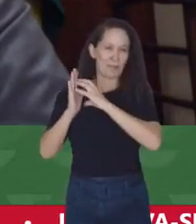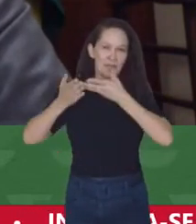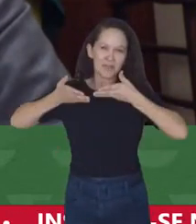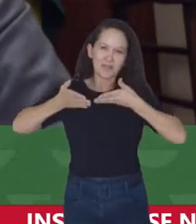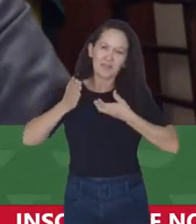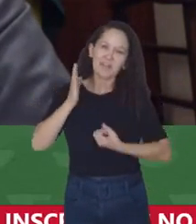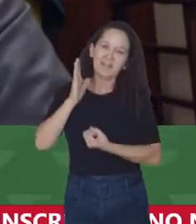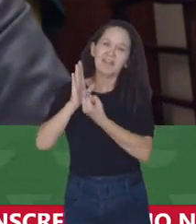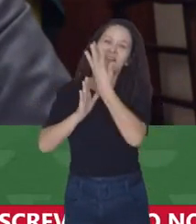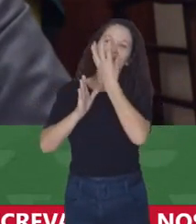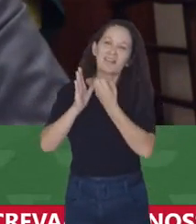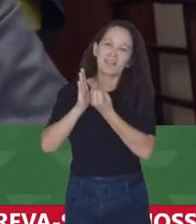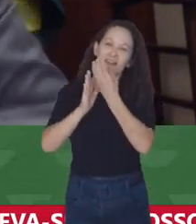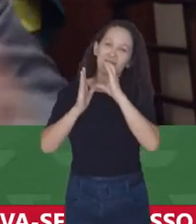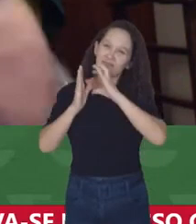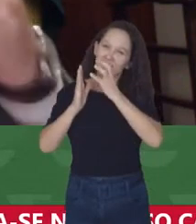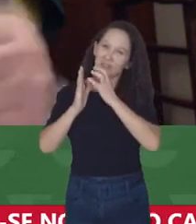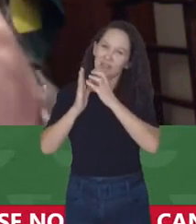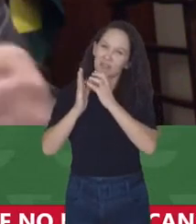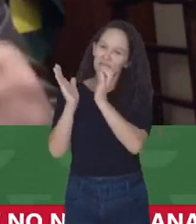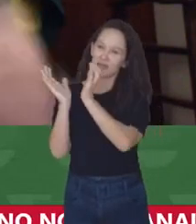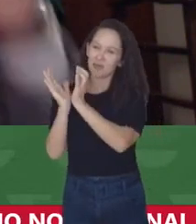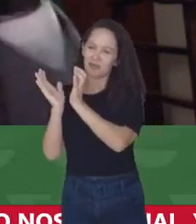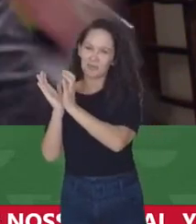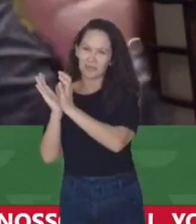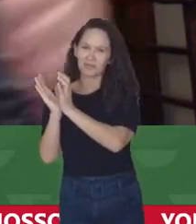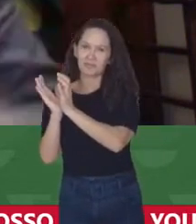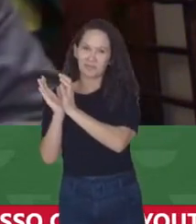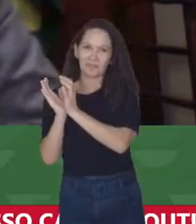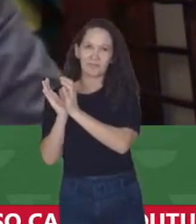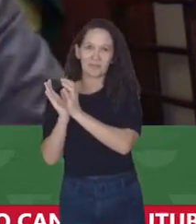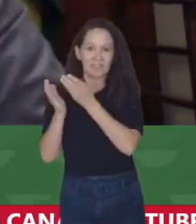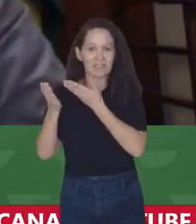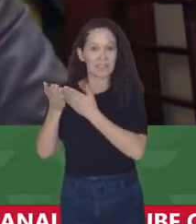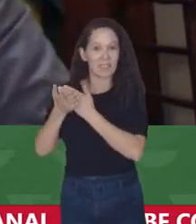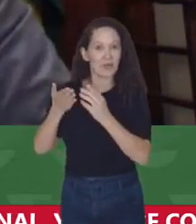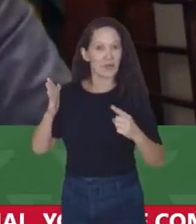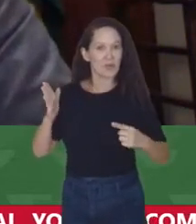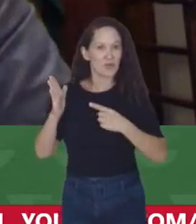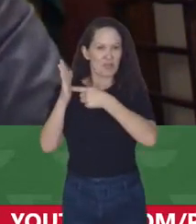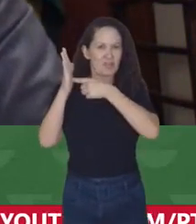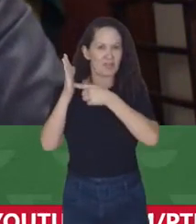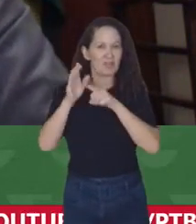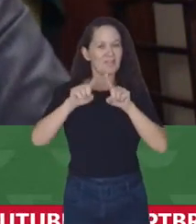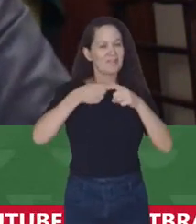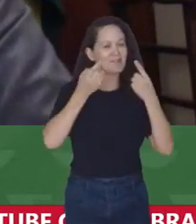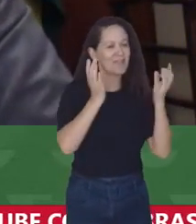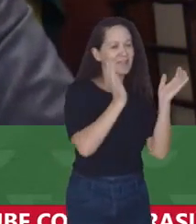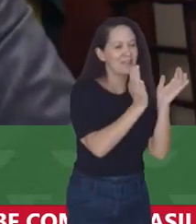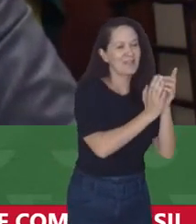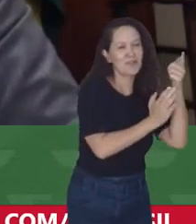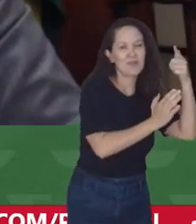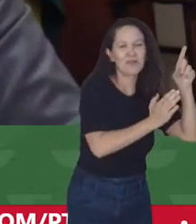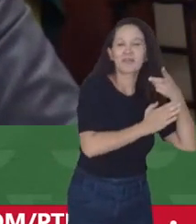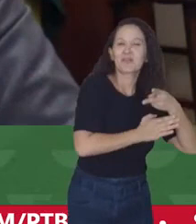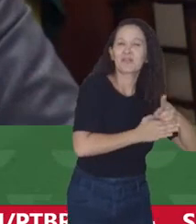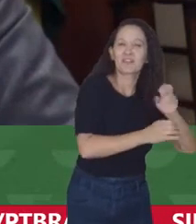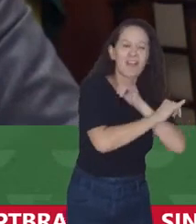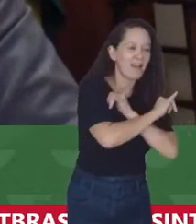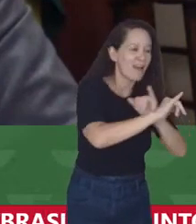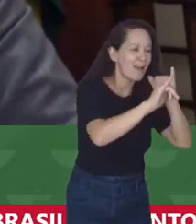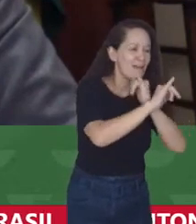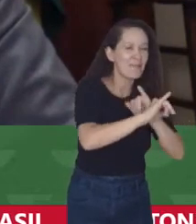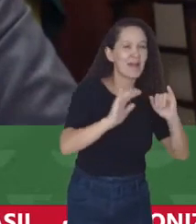nascemos, de um lado, com a denúncia, mas de outro lado sempre também fazendo um anúncio. Para